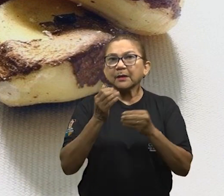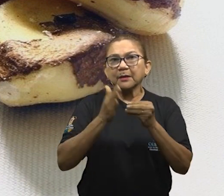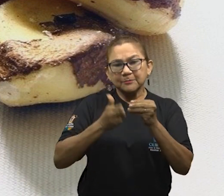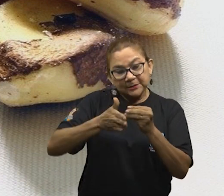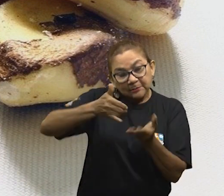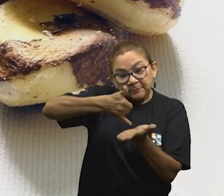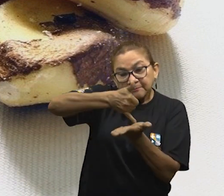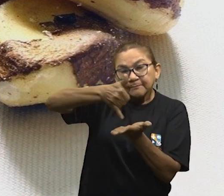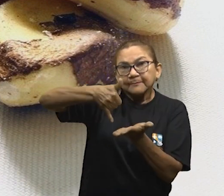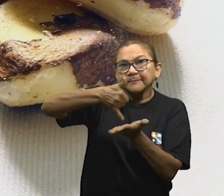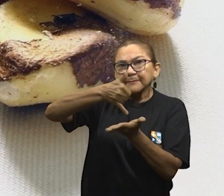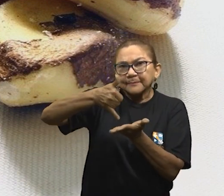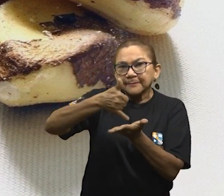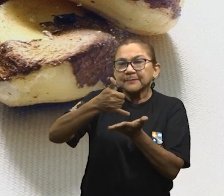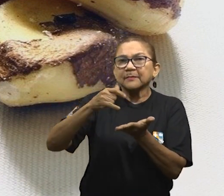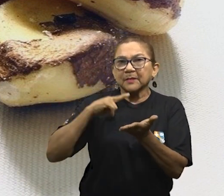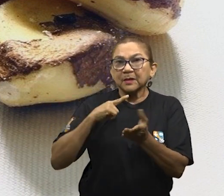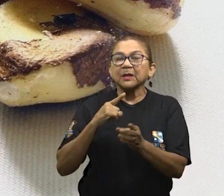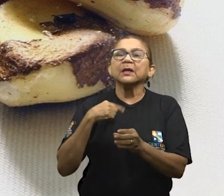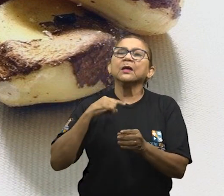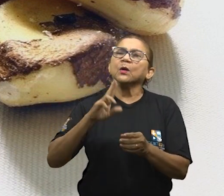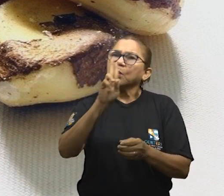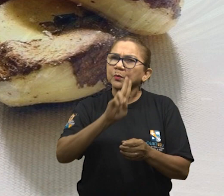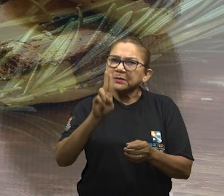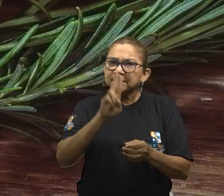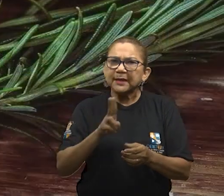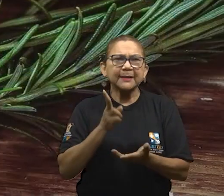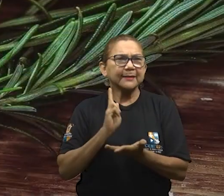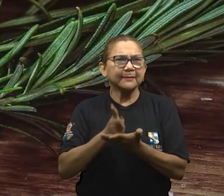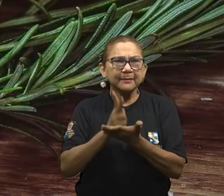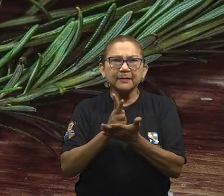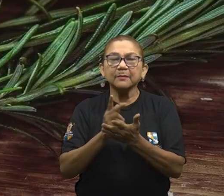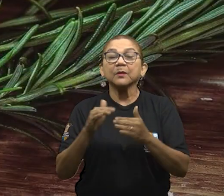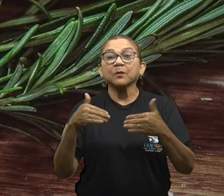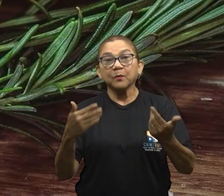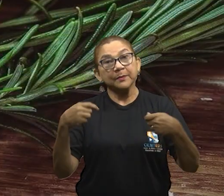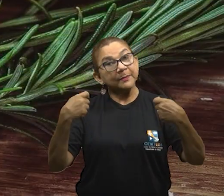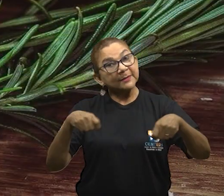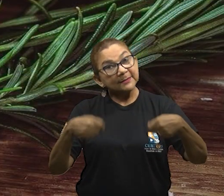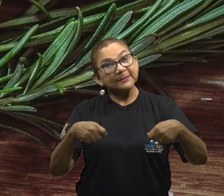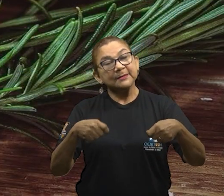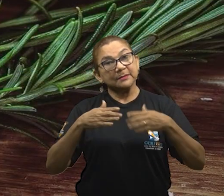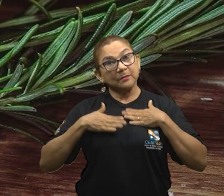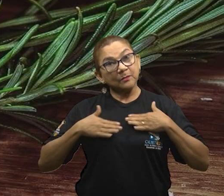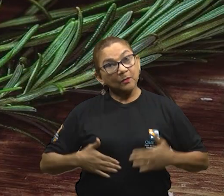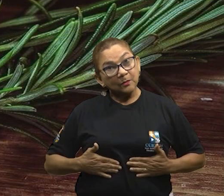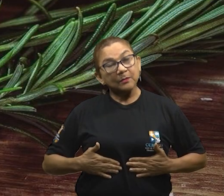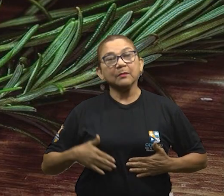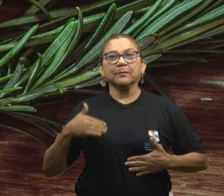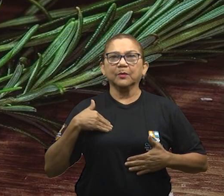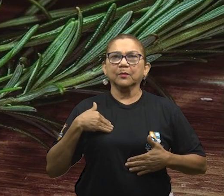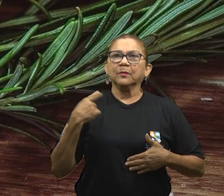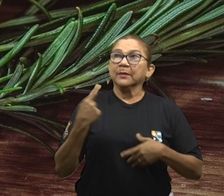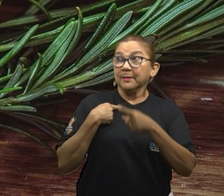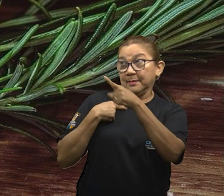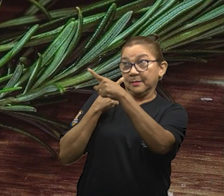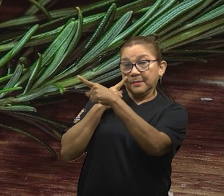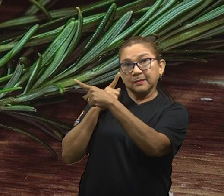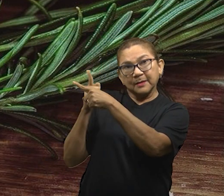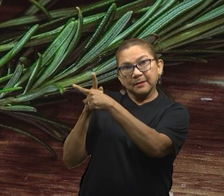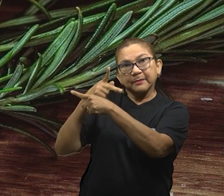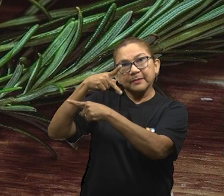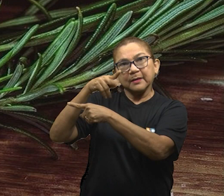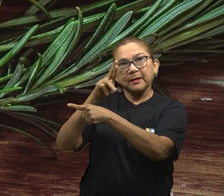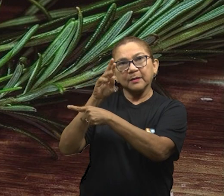gordura e utilizada somente quando necessário. As proteínas são fundamentais para a formação de